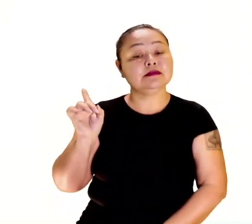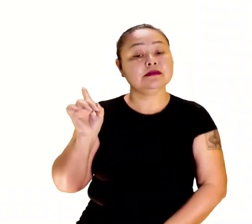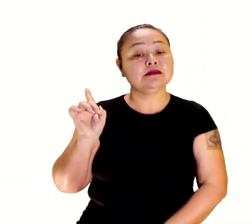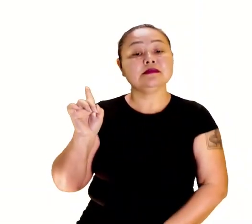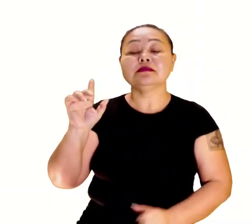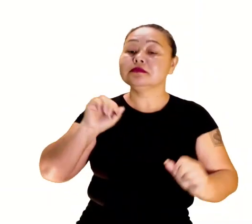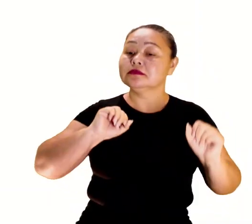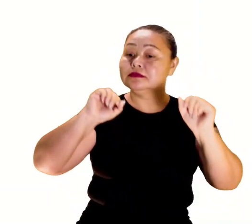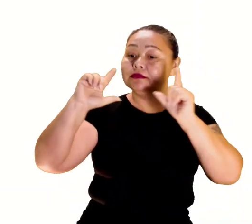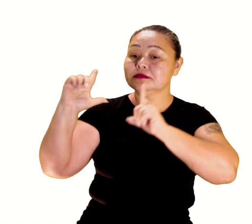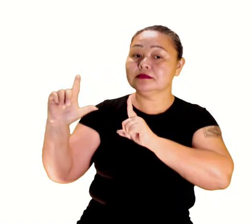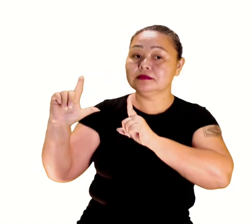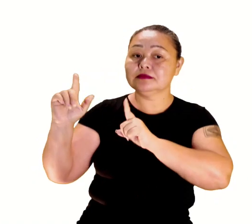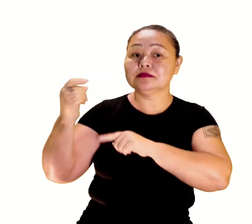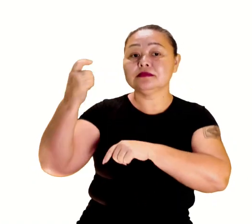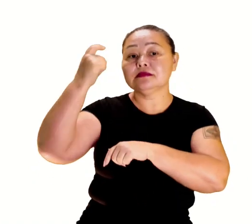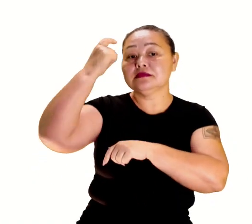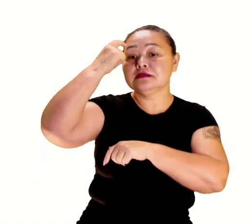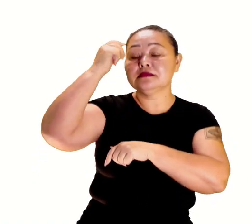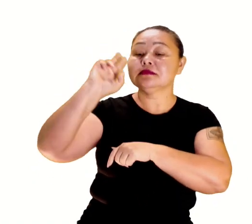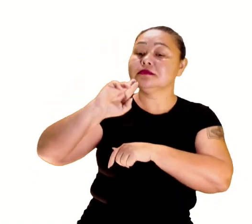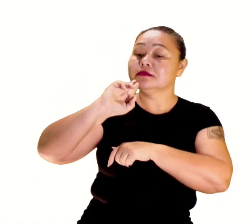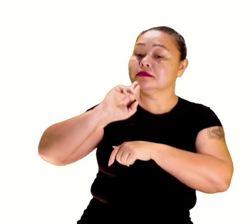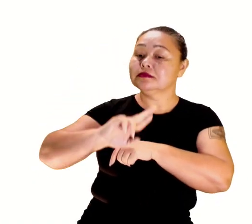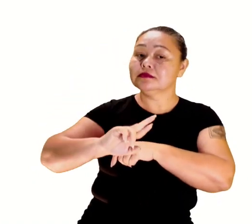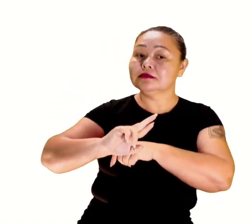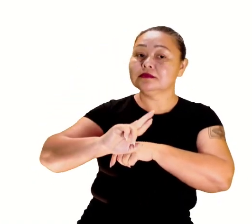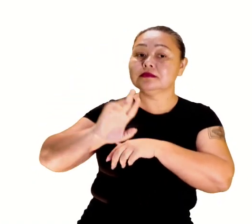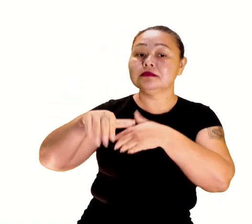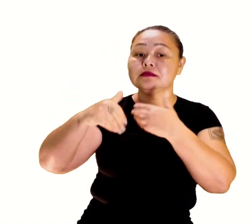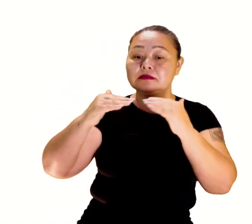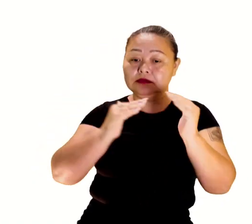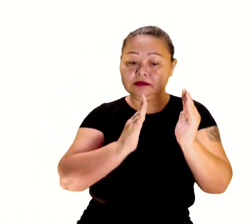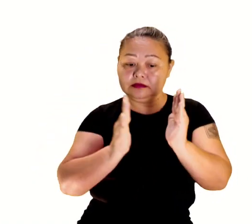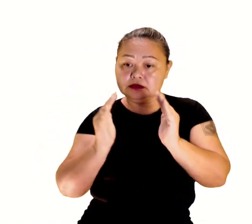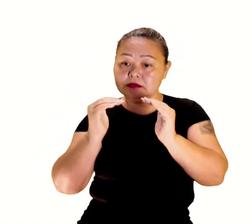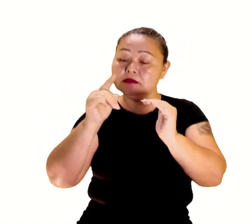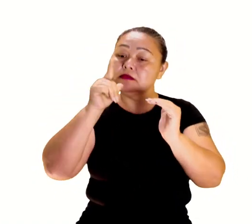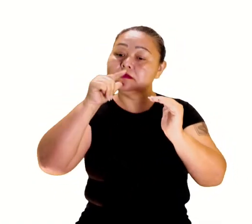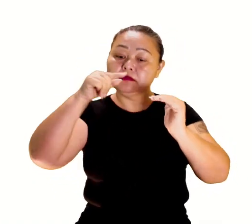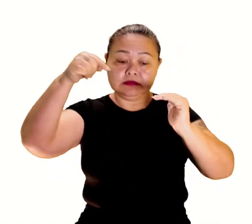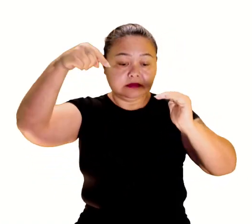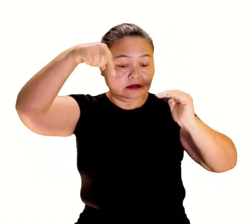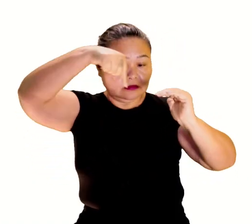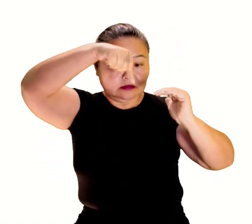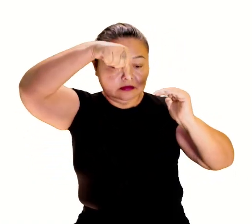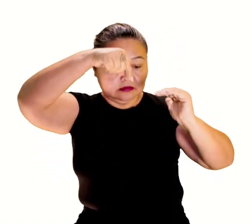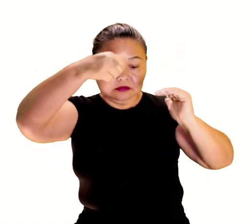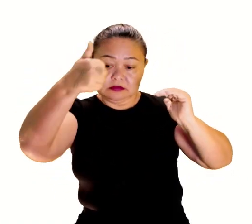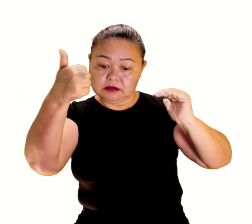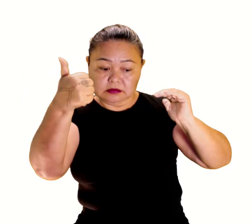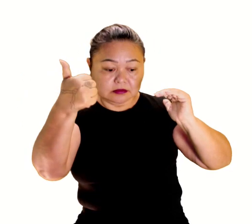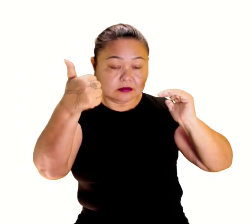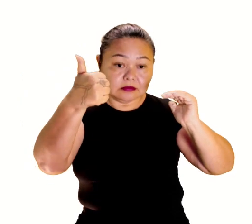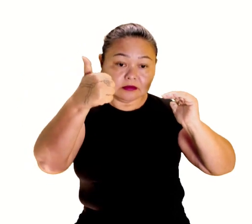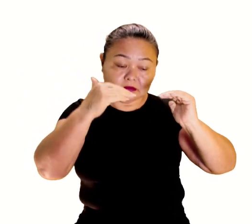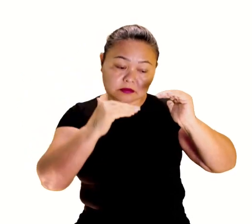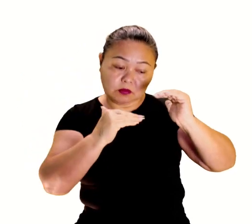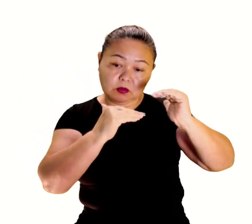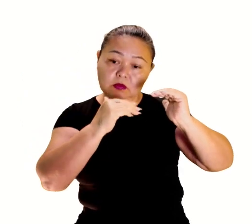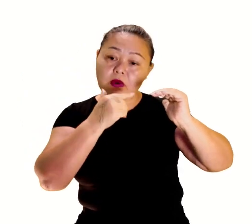telinha então, pense e responda. Qual tanque encherá primeiro. Ixi, isso